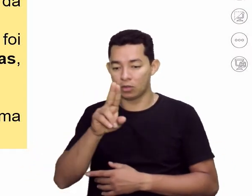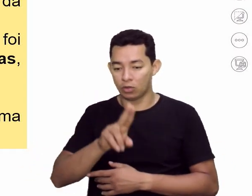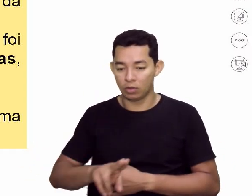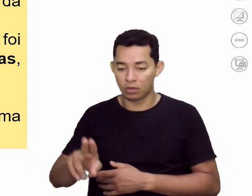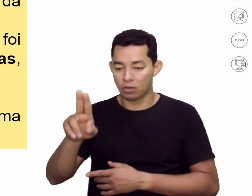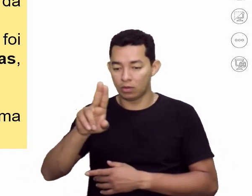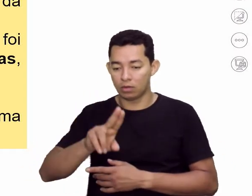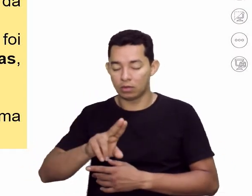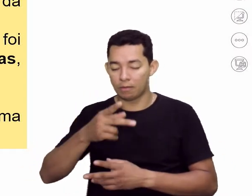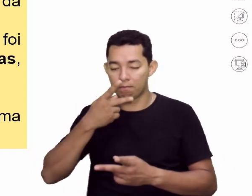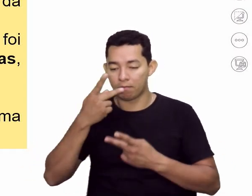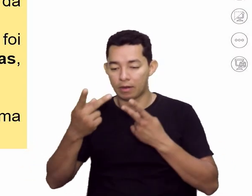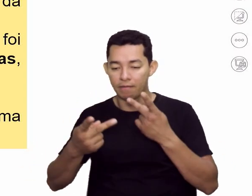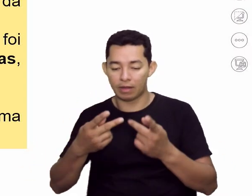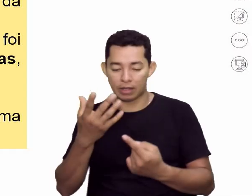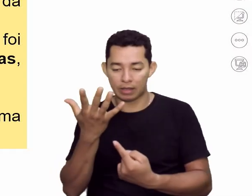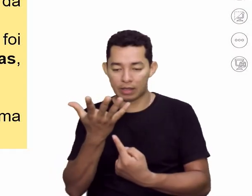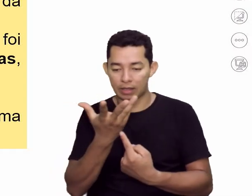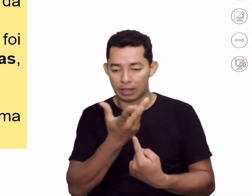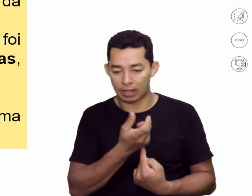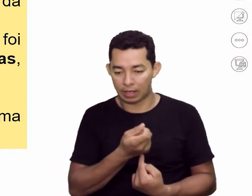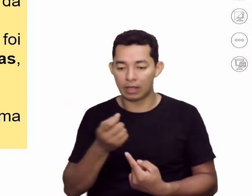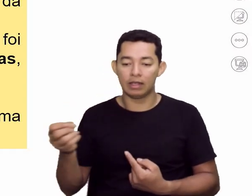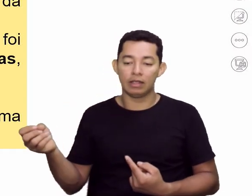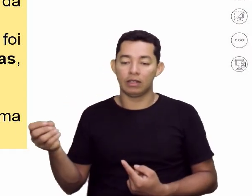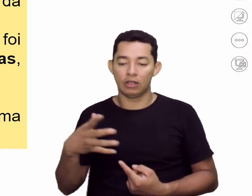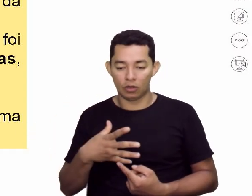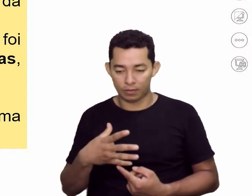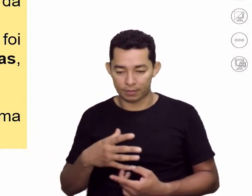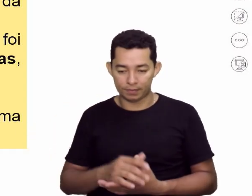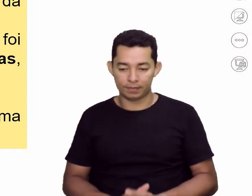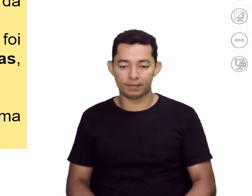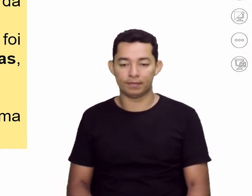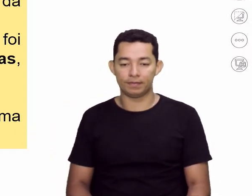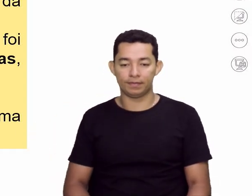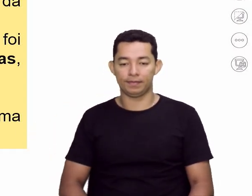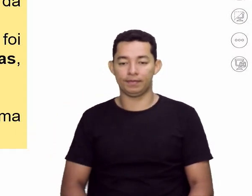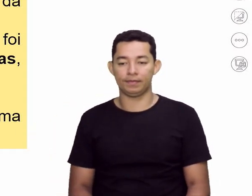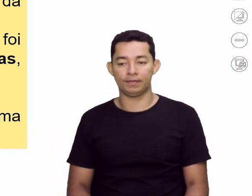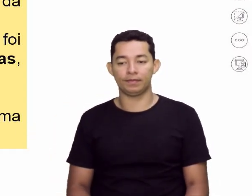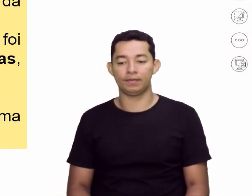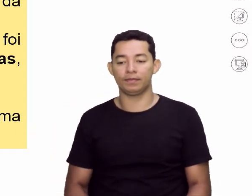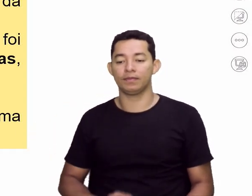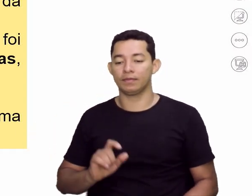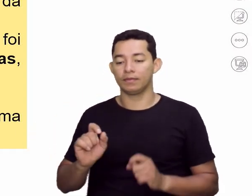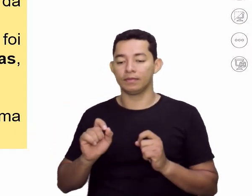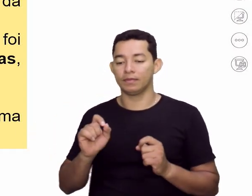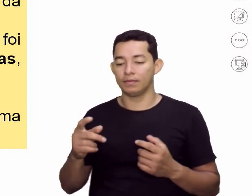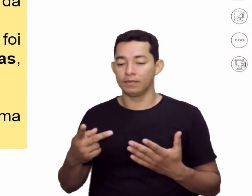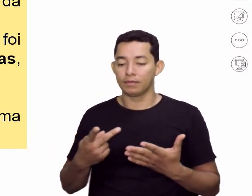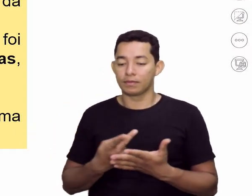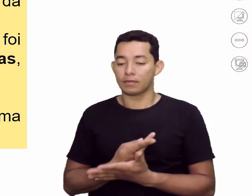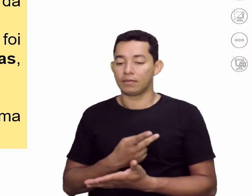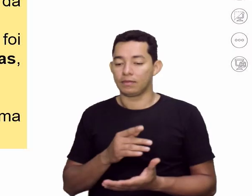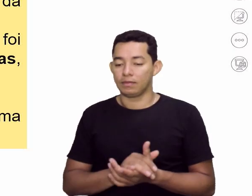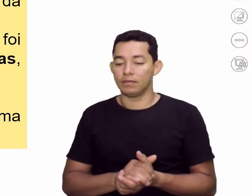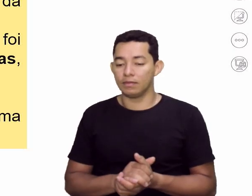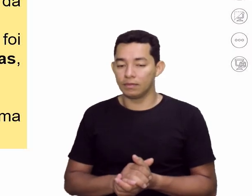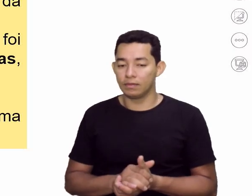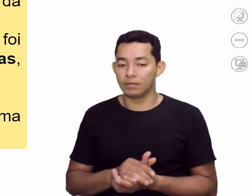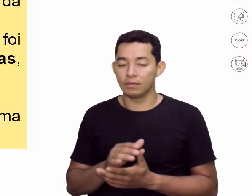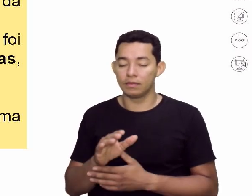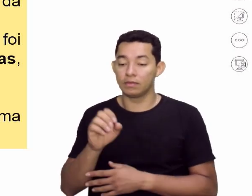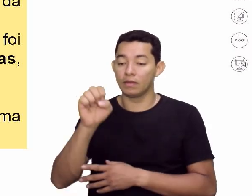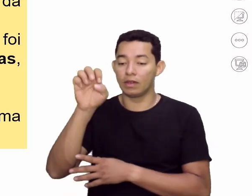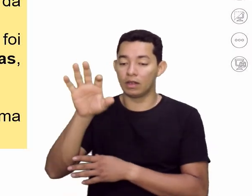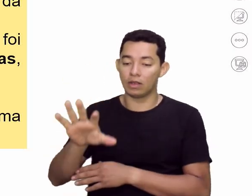inovadora, tá? Que traz novidades. Então, o que estava acontecendo historicamente? A Europa vinha